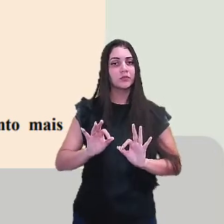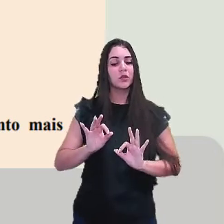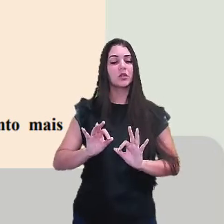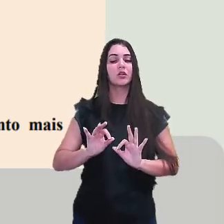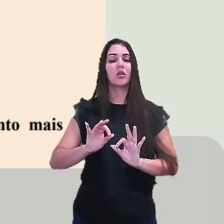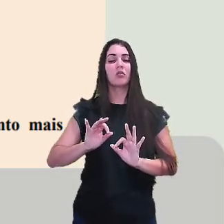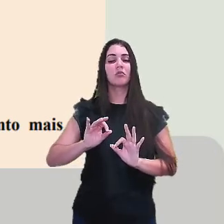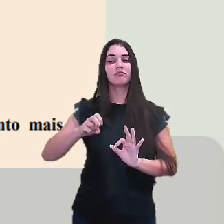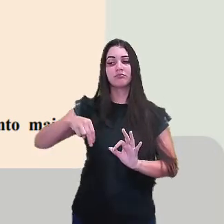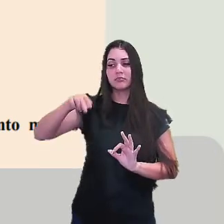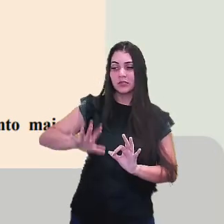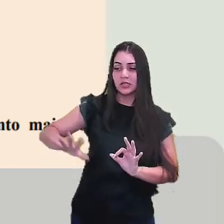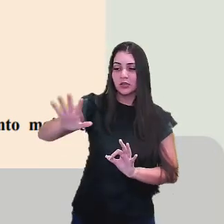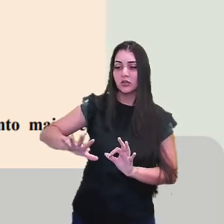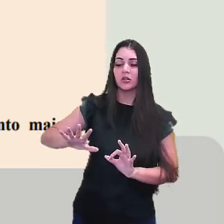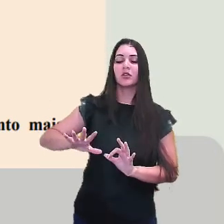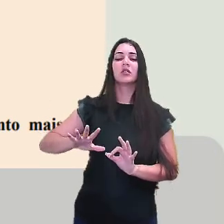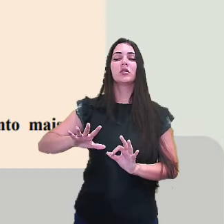Nações Unidas,